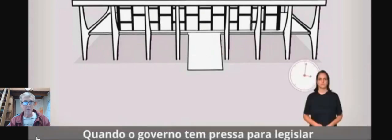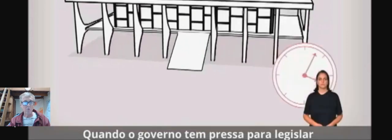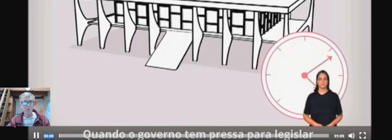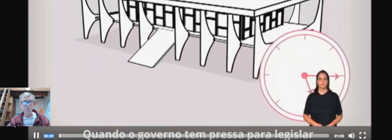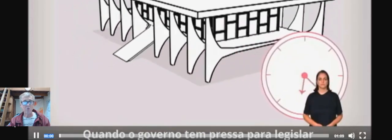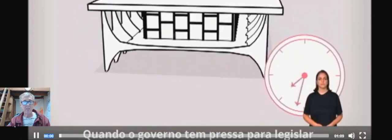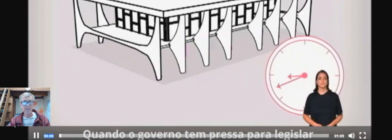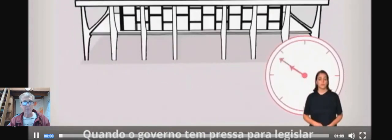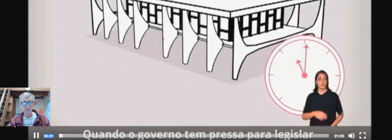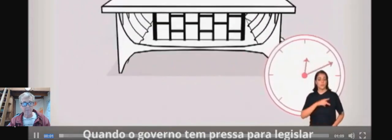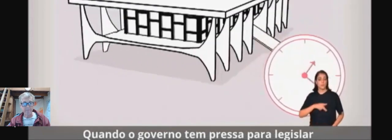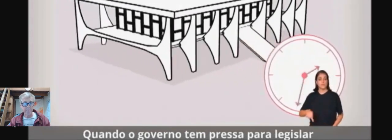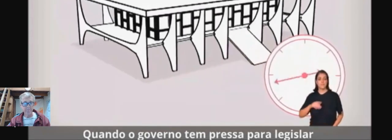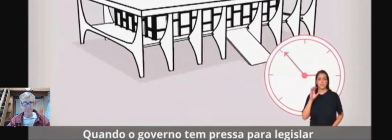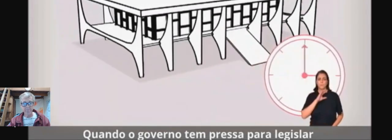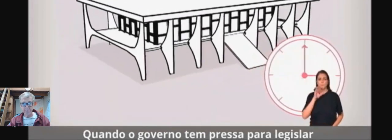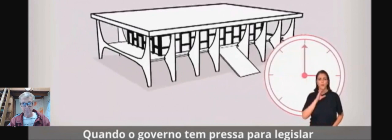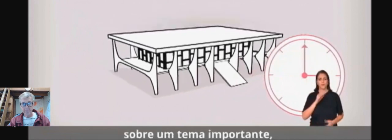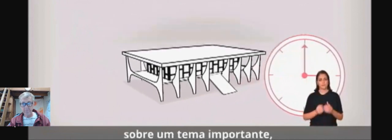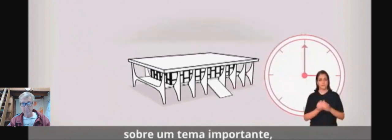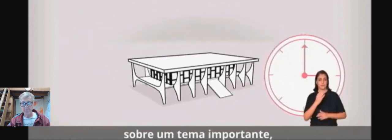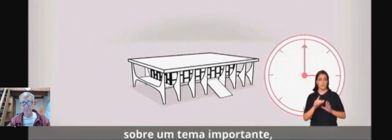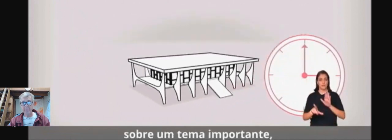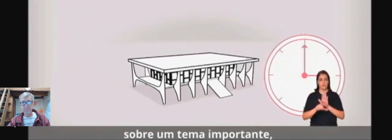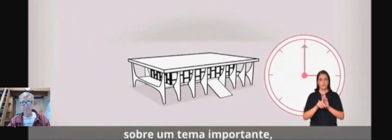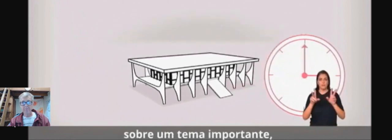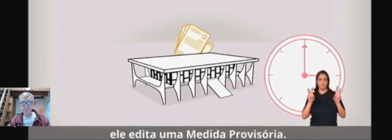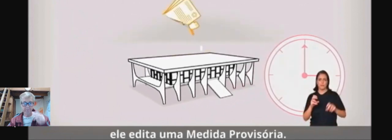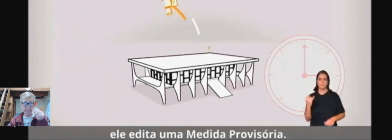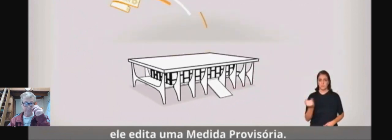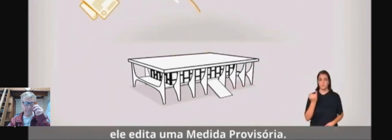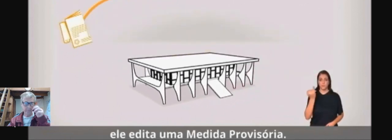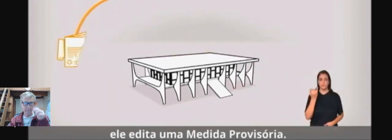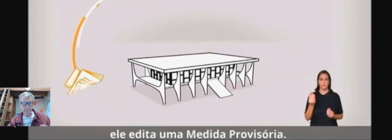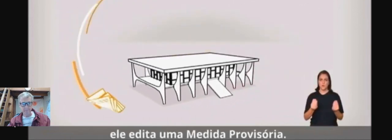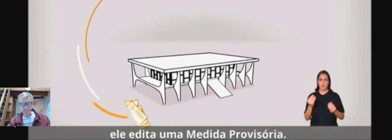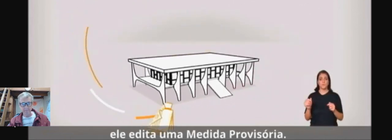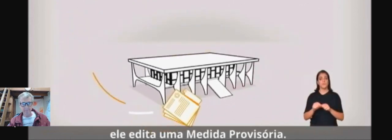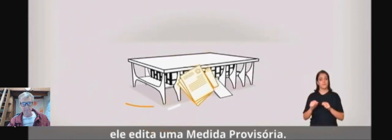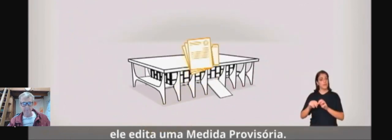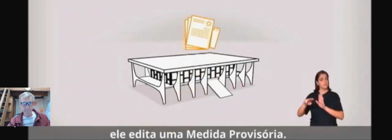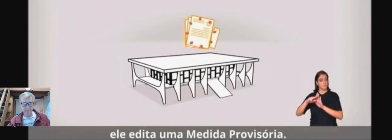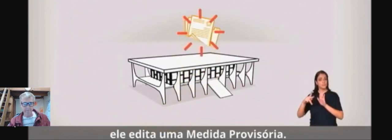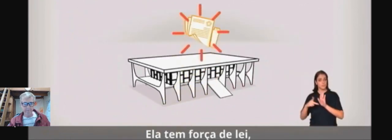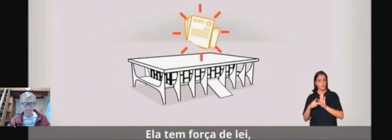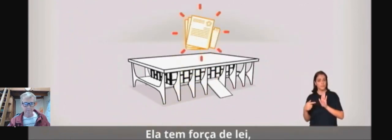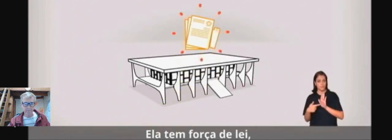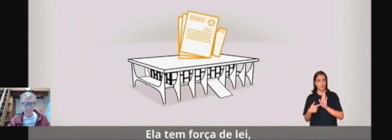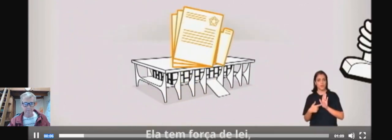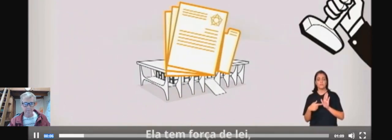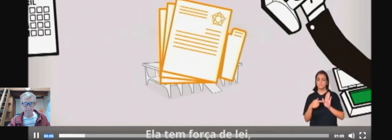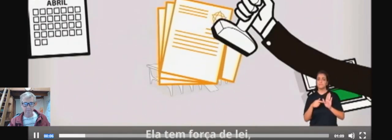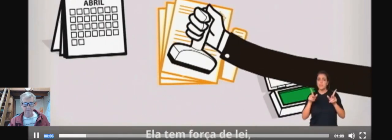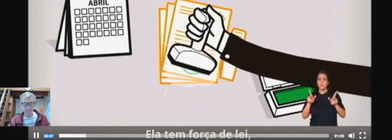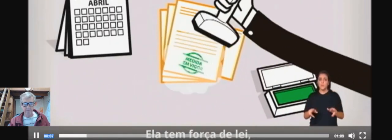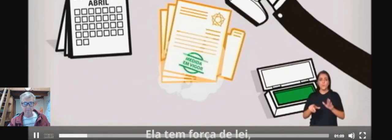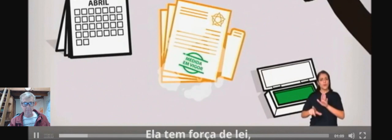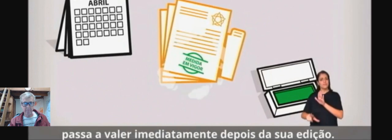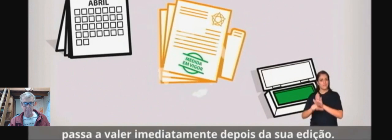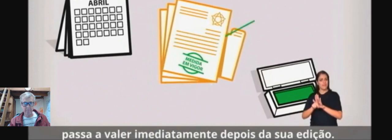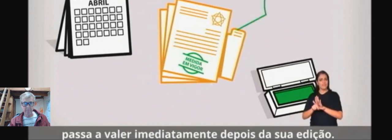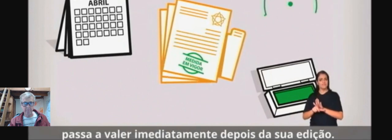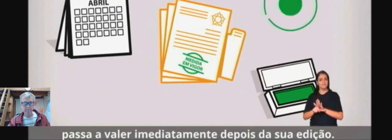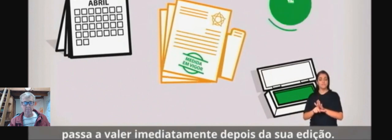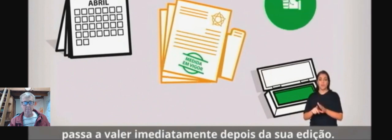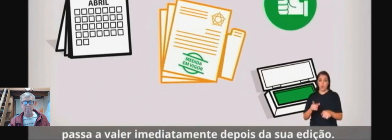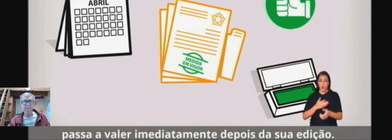tanto da câmara quanto no Senado para legislar sobre um tema importante ele edita uma Medida Provisória ela tem força